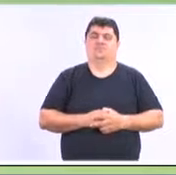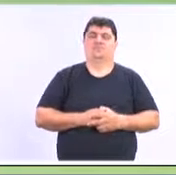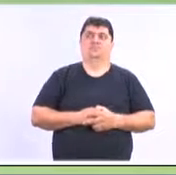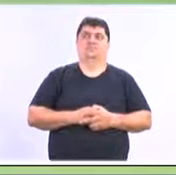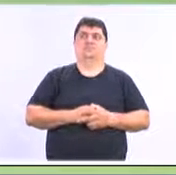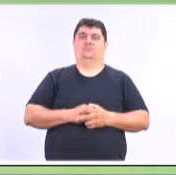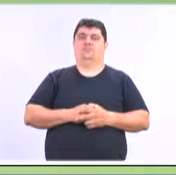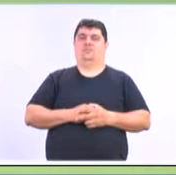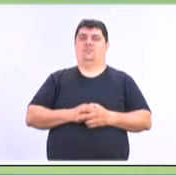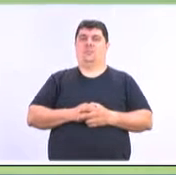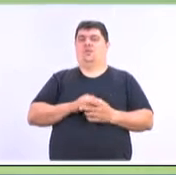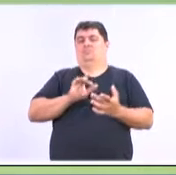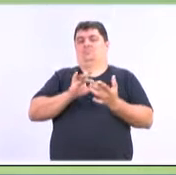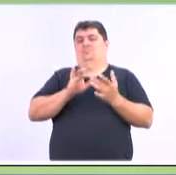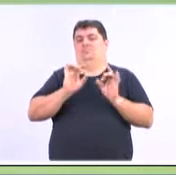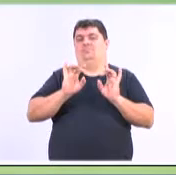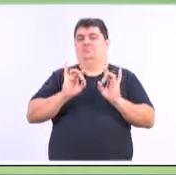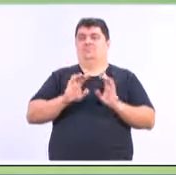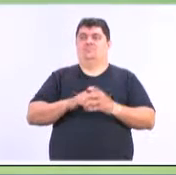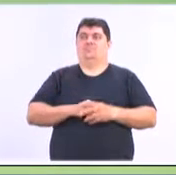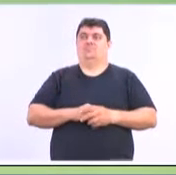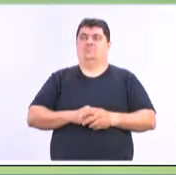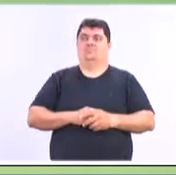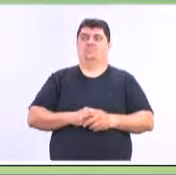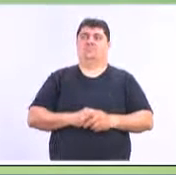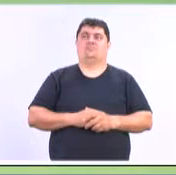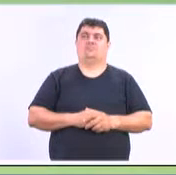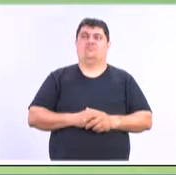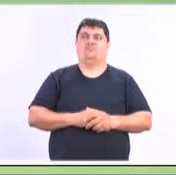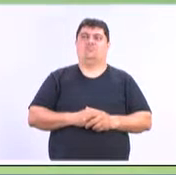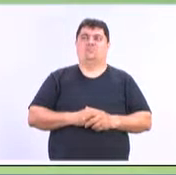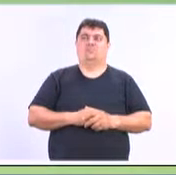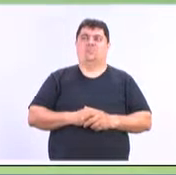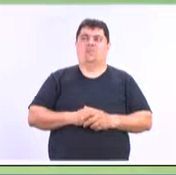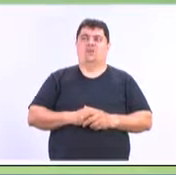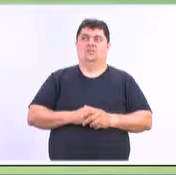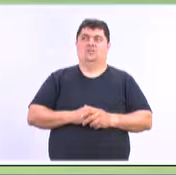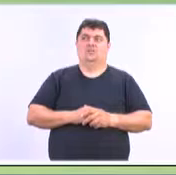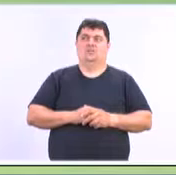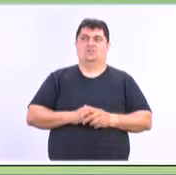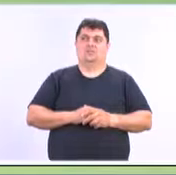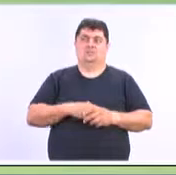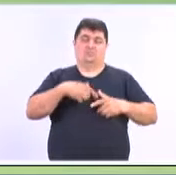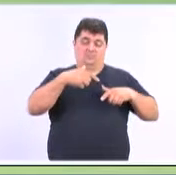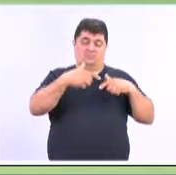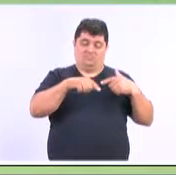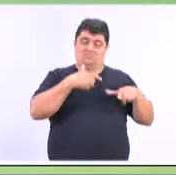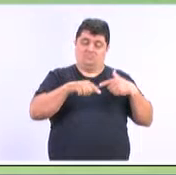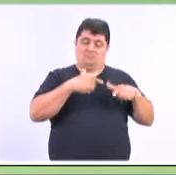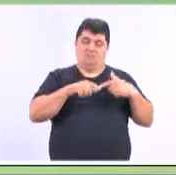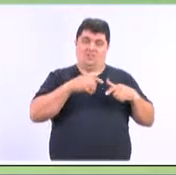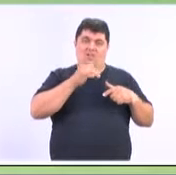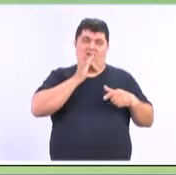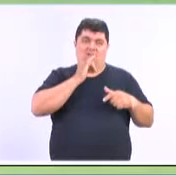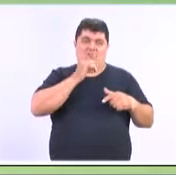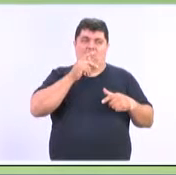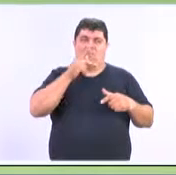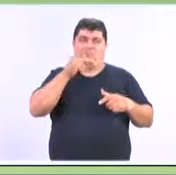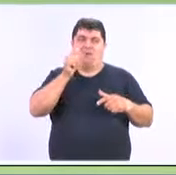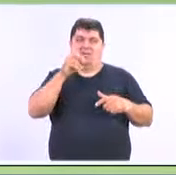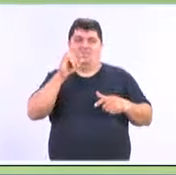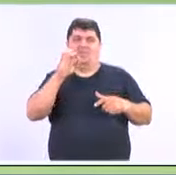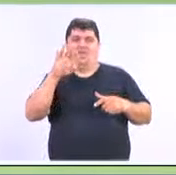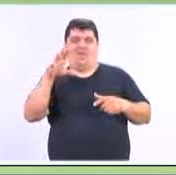Só interagindo, né? Tentando formar um link aqui. Os frutos do trabalho do padeiro são o bolo, o